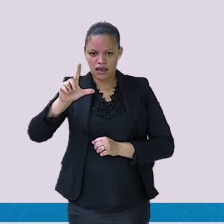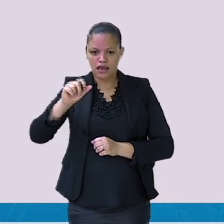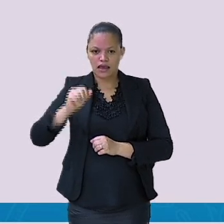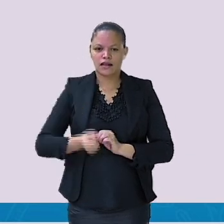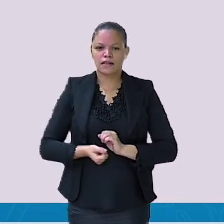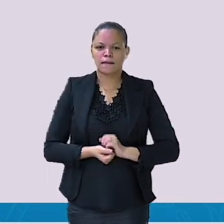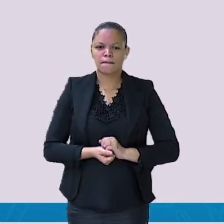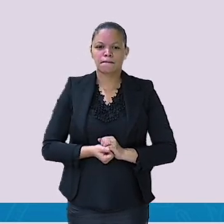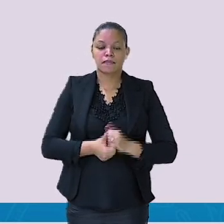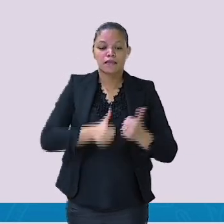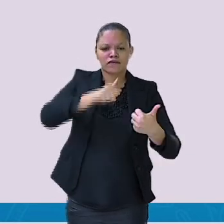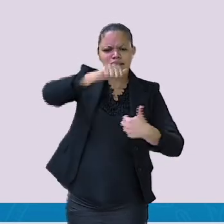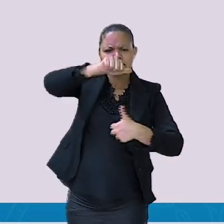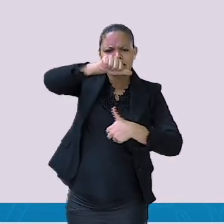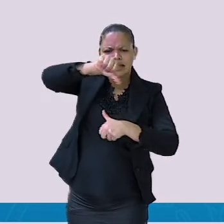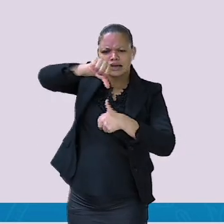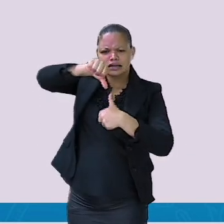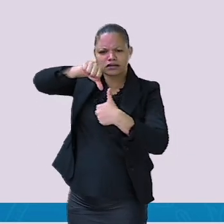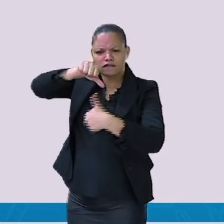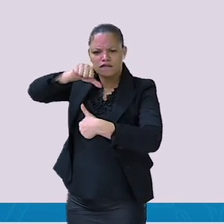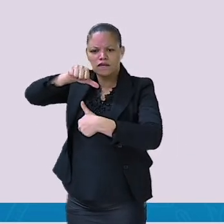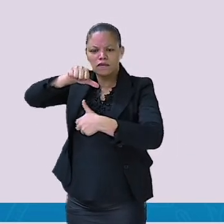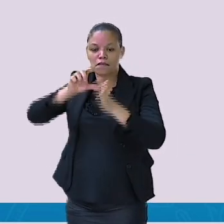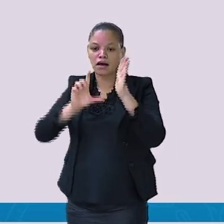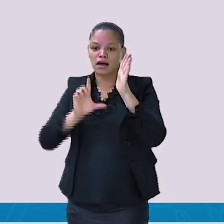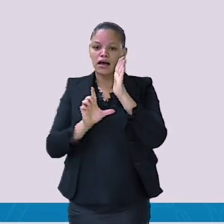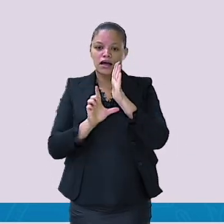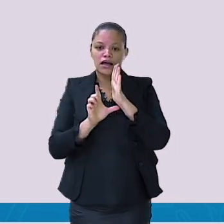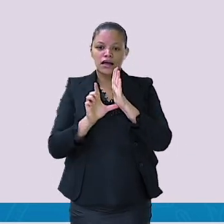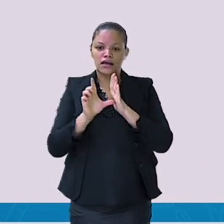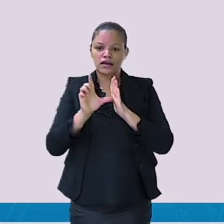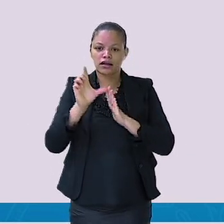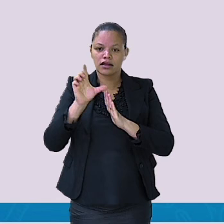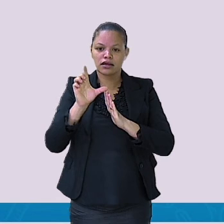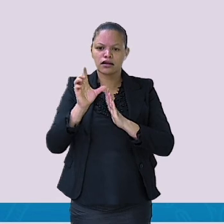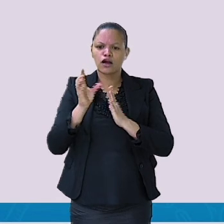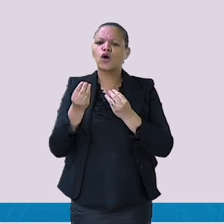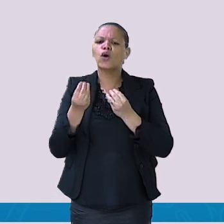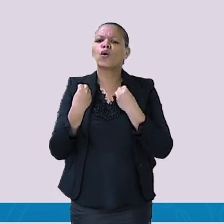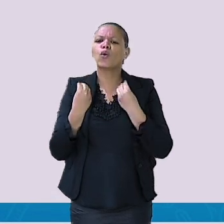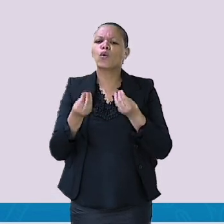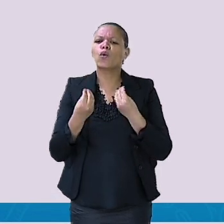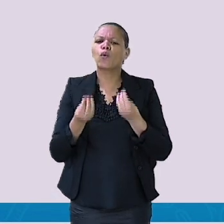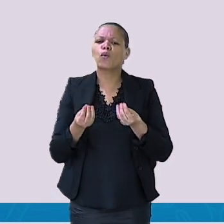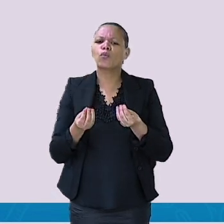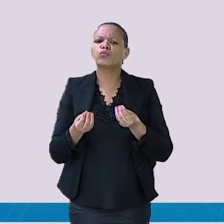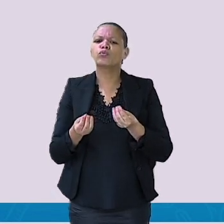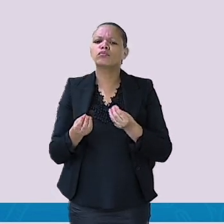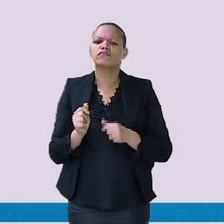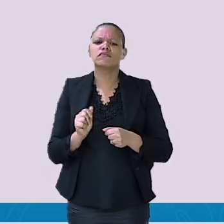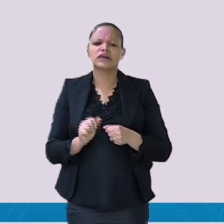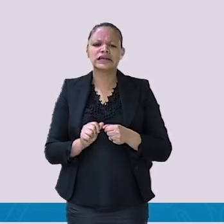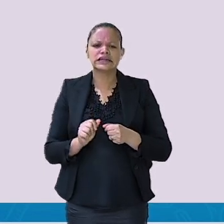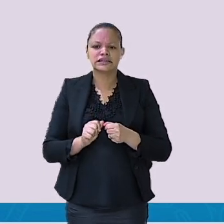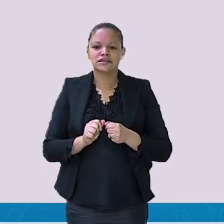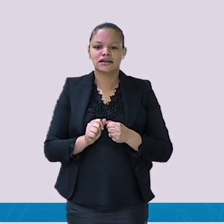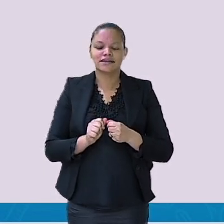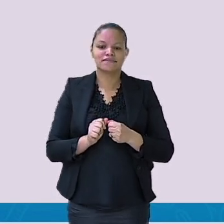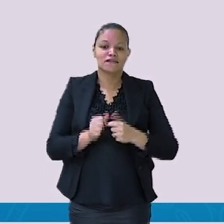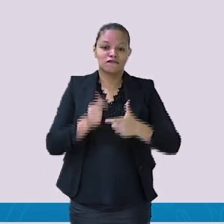135,6. E quero transformar para litros. O que eu fiz? Dividir por